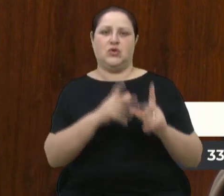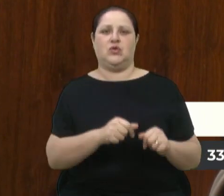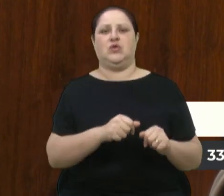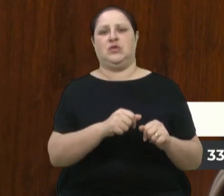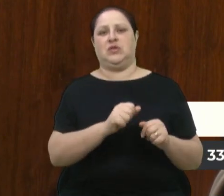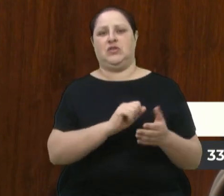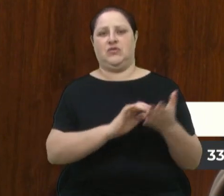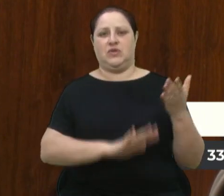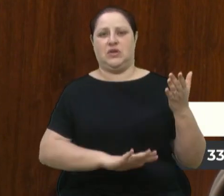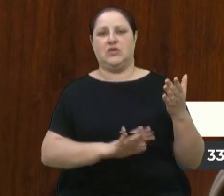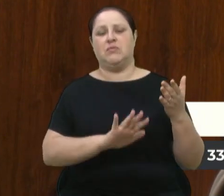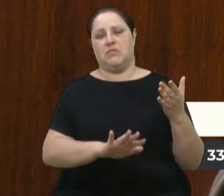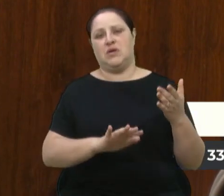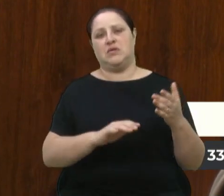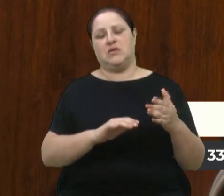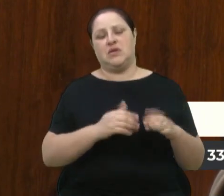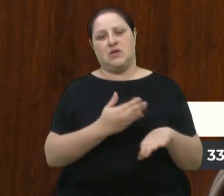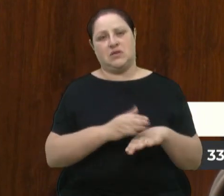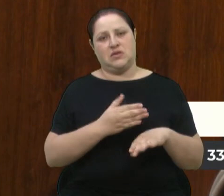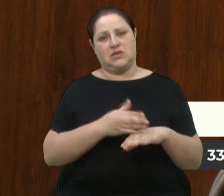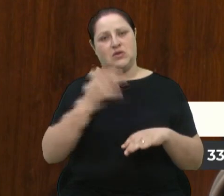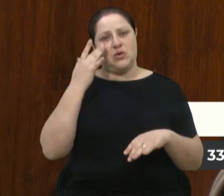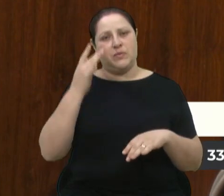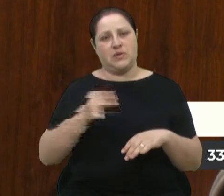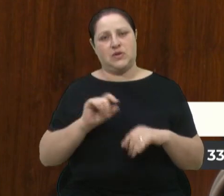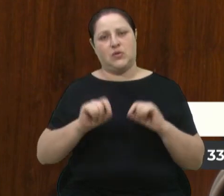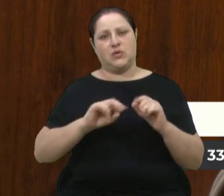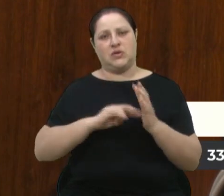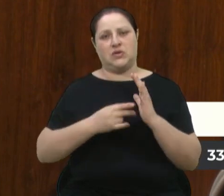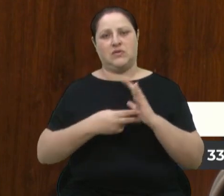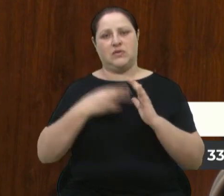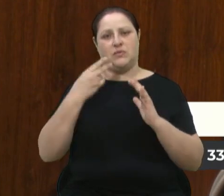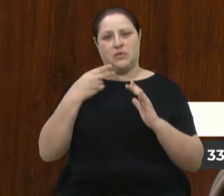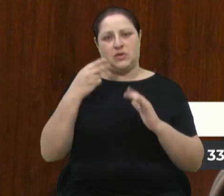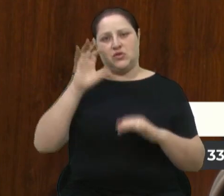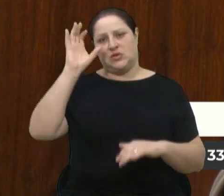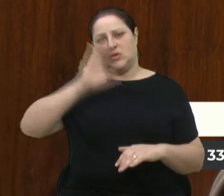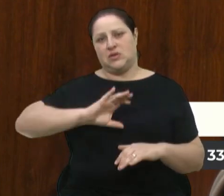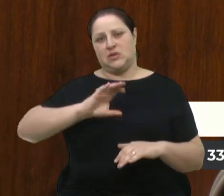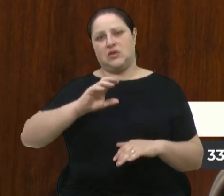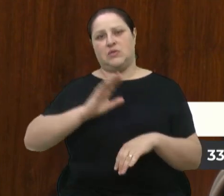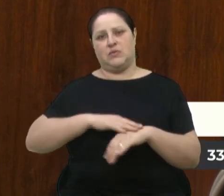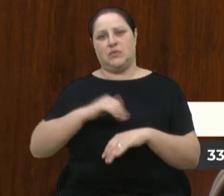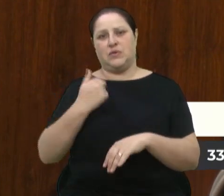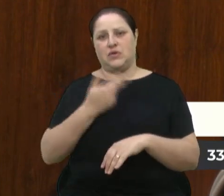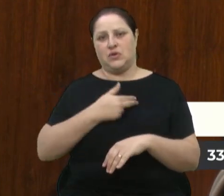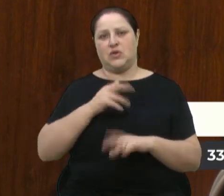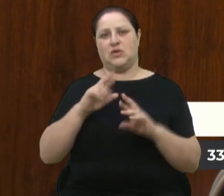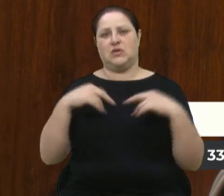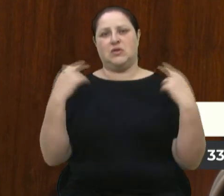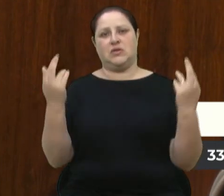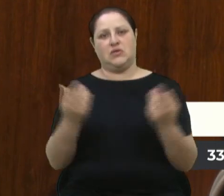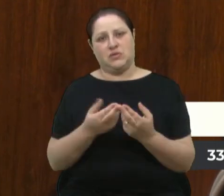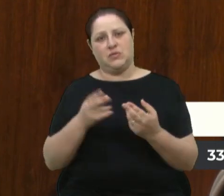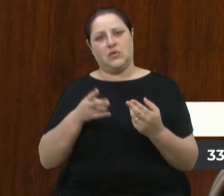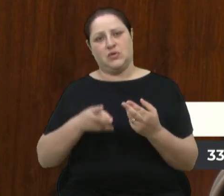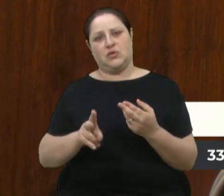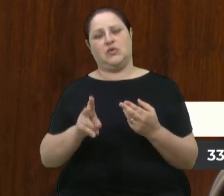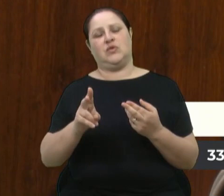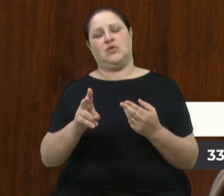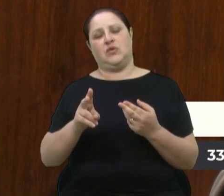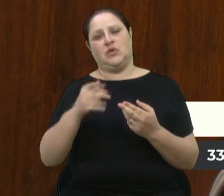é um exercício da compreensão do que é a política e a cidadania, quando a gente se reúne, consegue tocar as coisas e